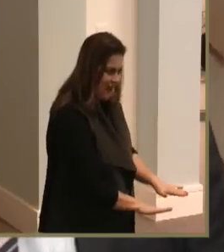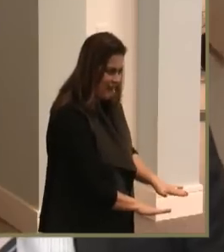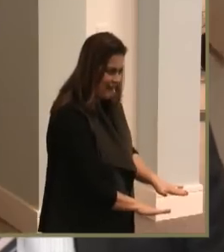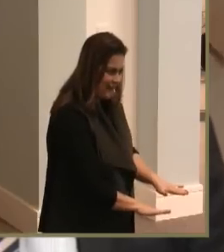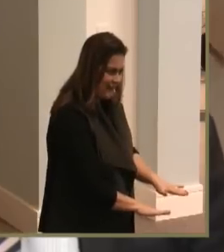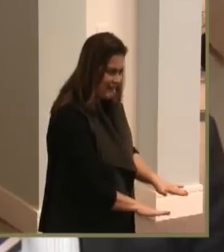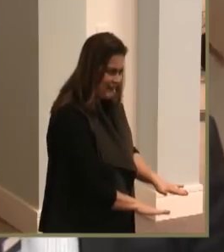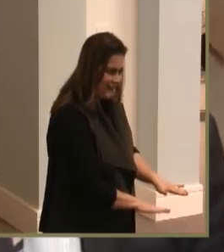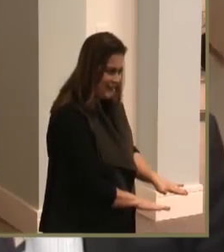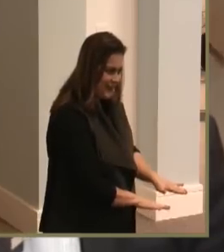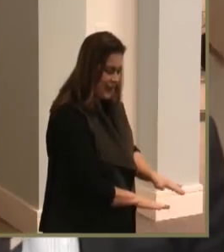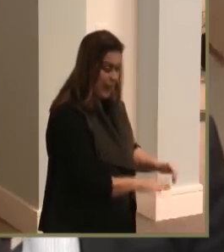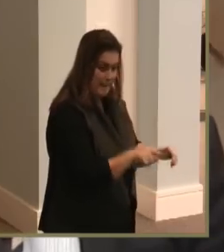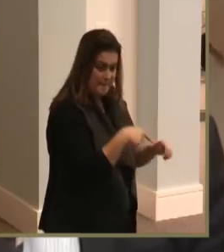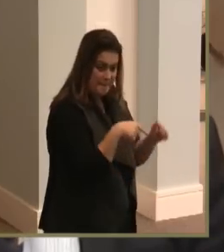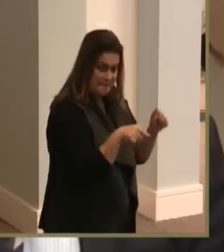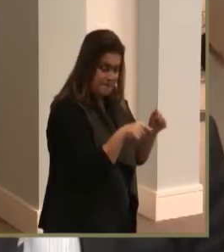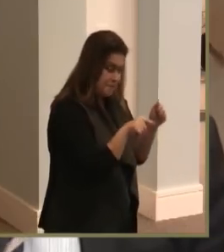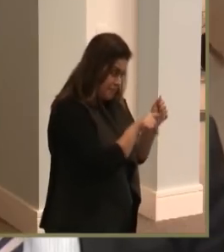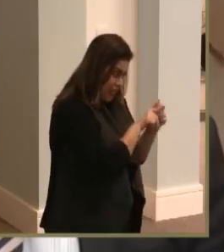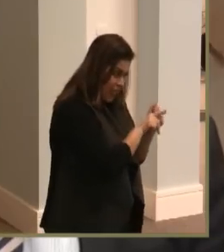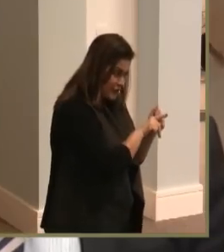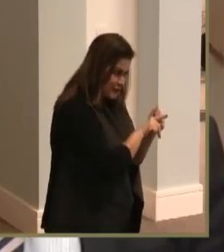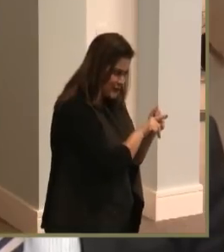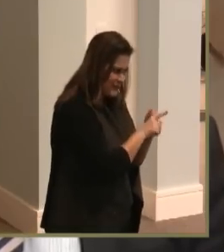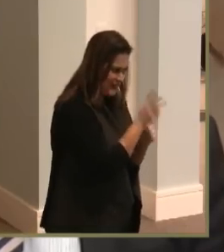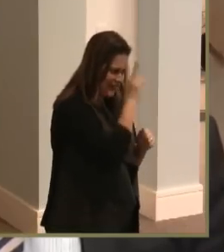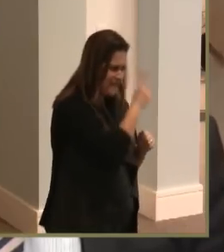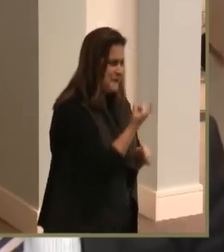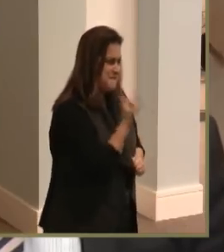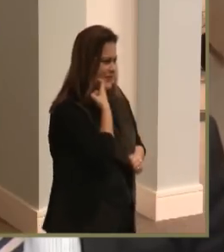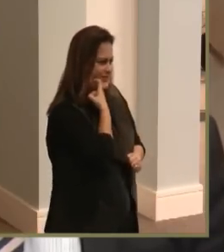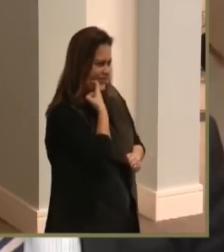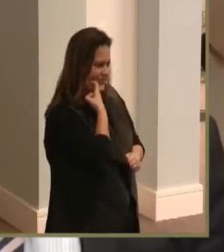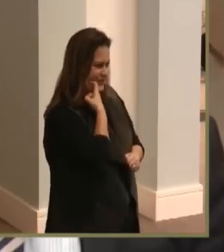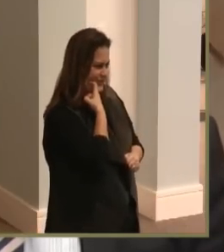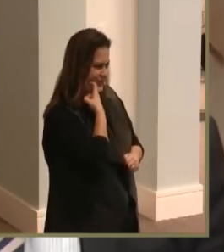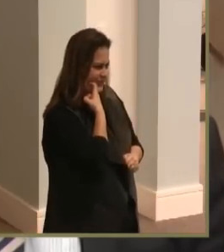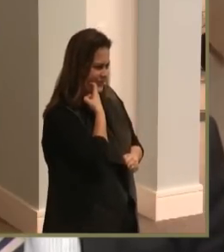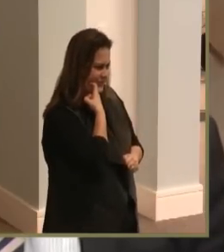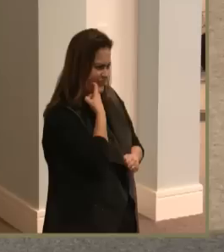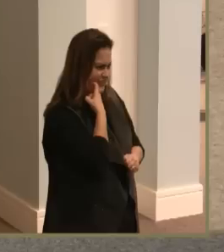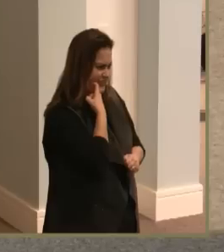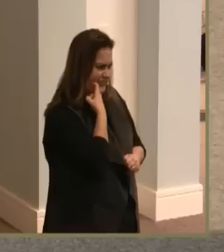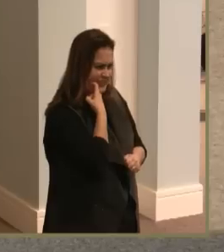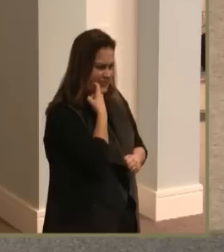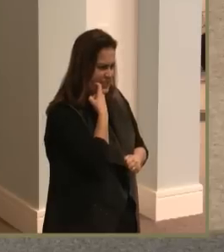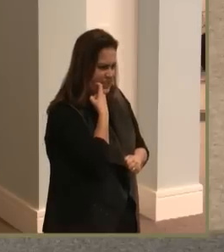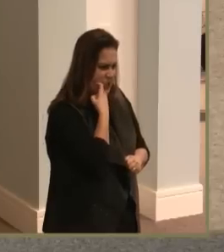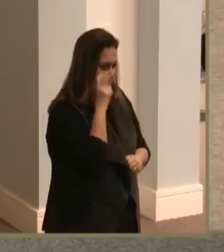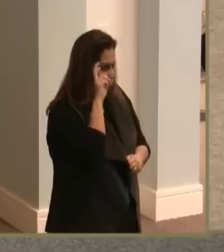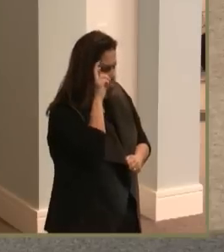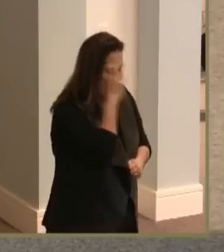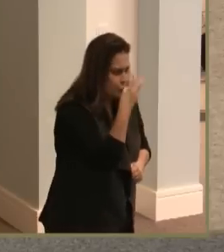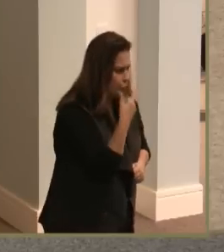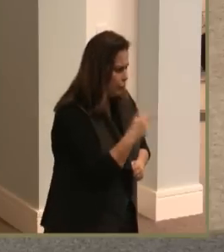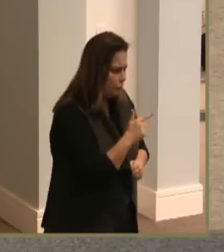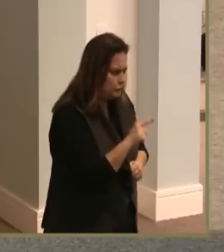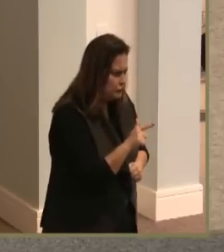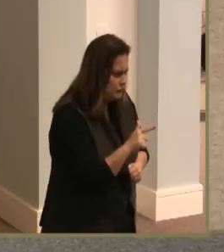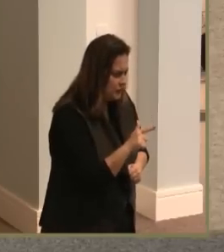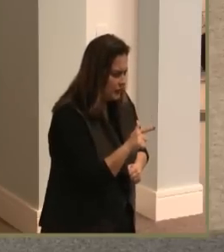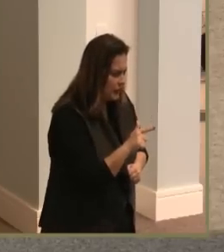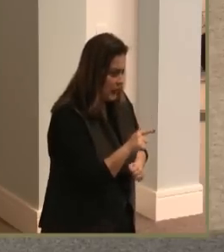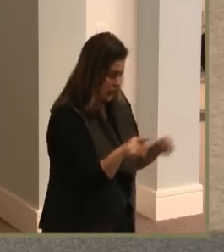é daqui que sairá Pedro, aquele pescador inculto, aquele homem grosseiro e rude, é daqui que Pedro vai fazer o seu